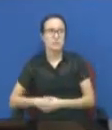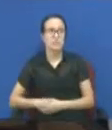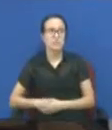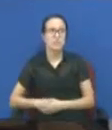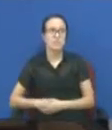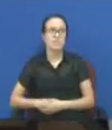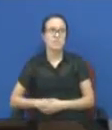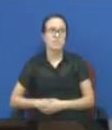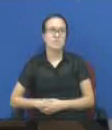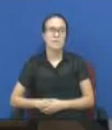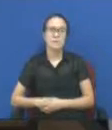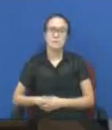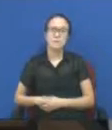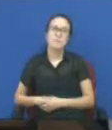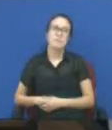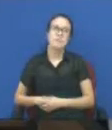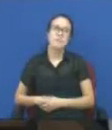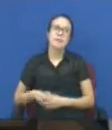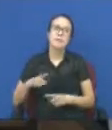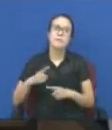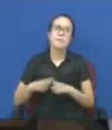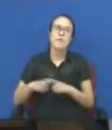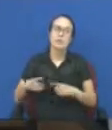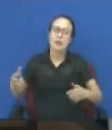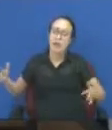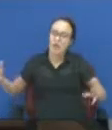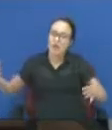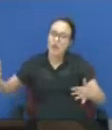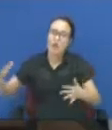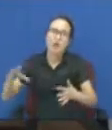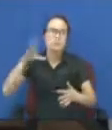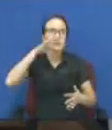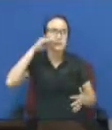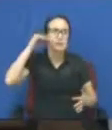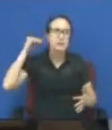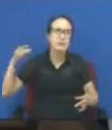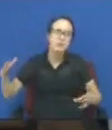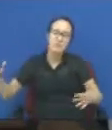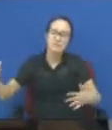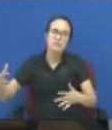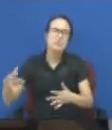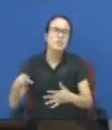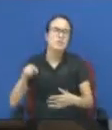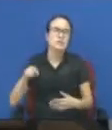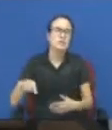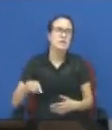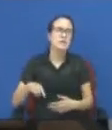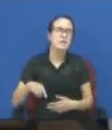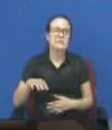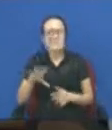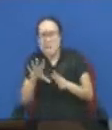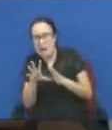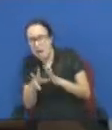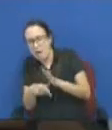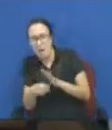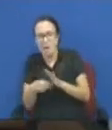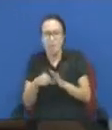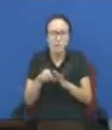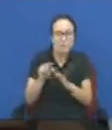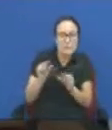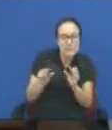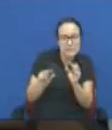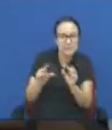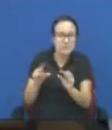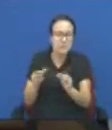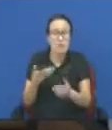o acolhimento de adolescentes autores de ato infracional, que cometeram pequenos delitos, que